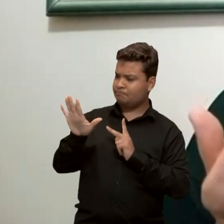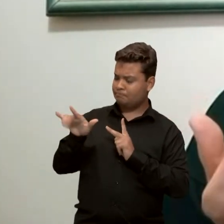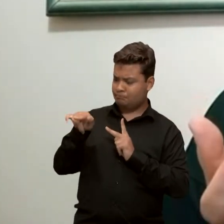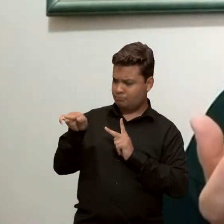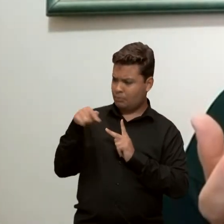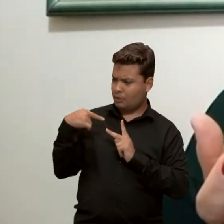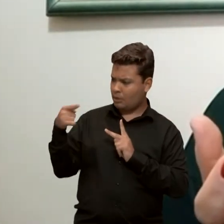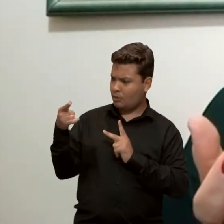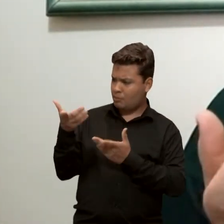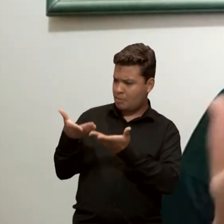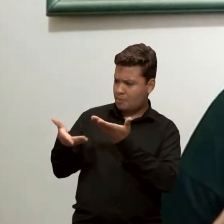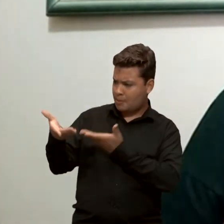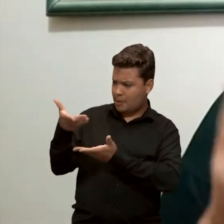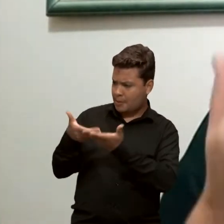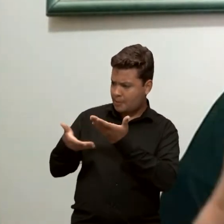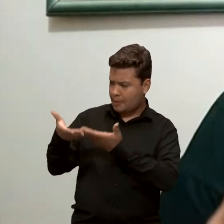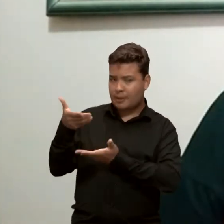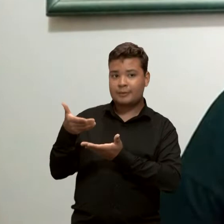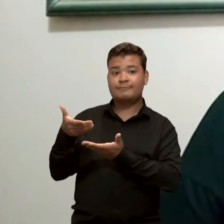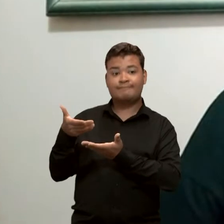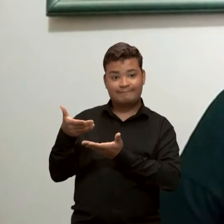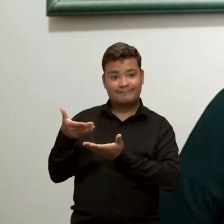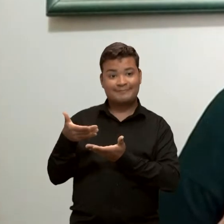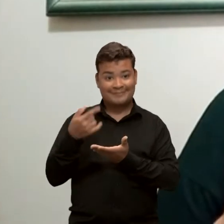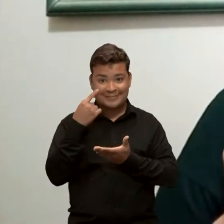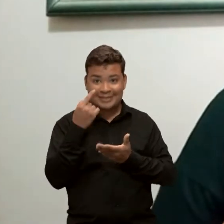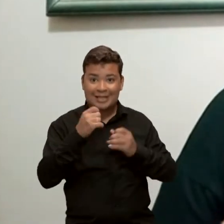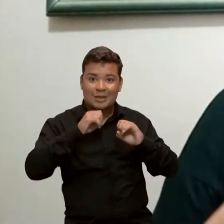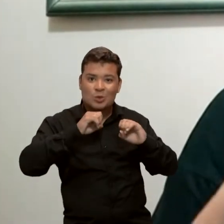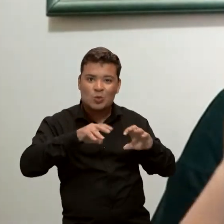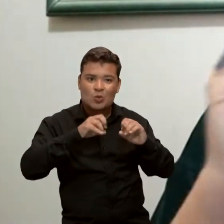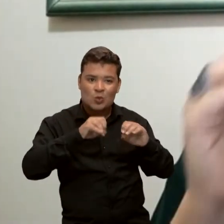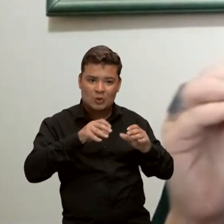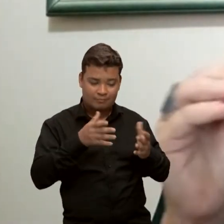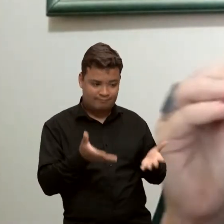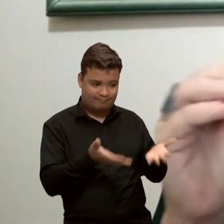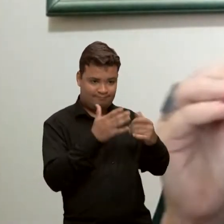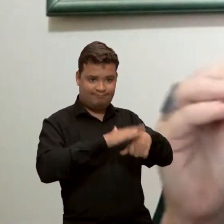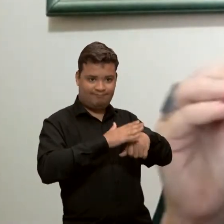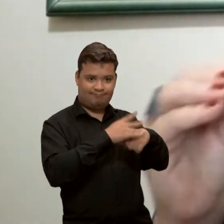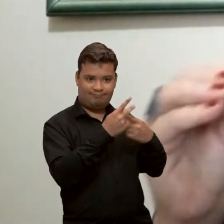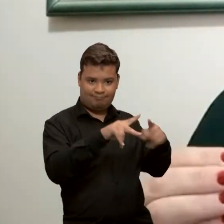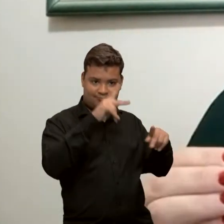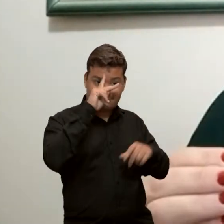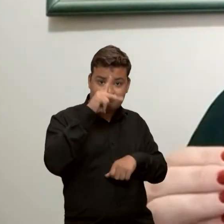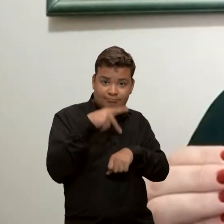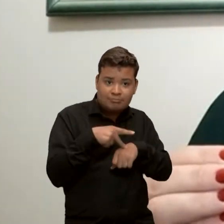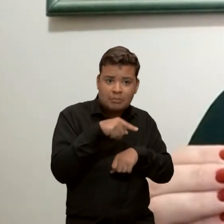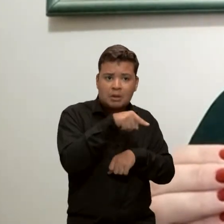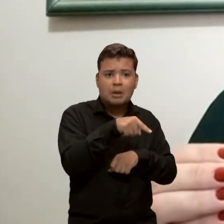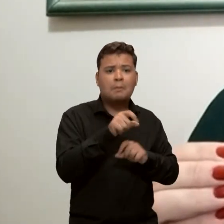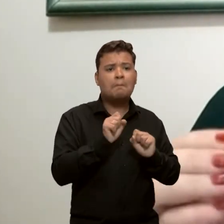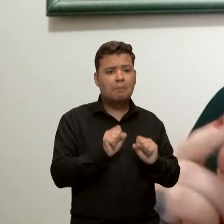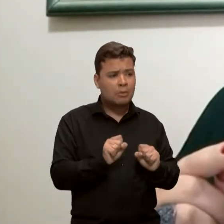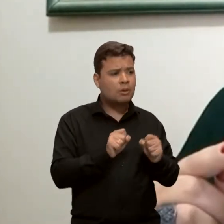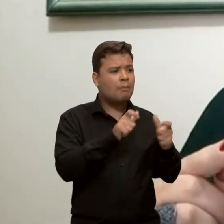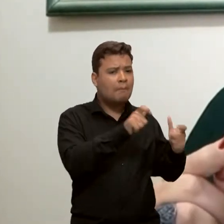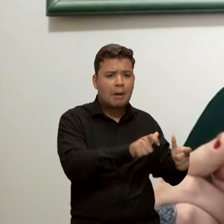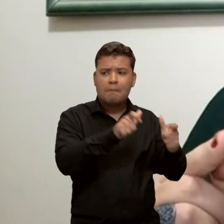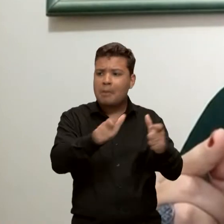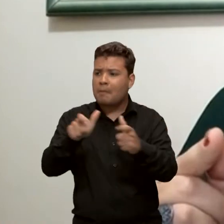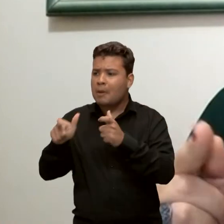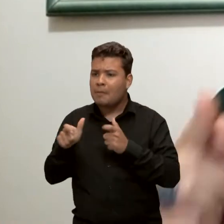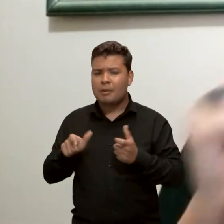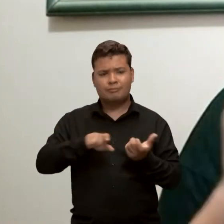relaciona, pelos pares. Então, a educação emancipadora, ela acontece nos diferentes pontos em que a criança está inserida.